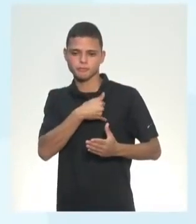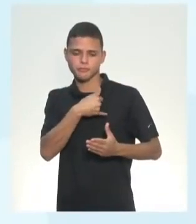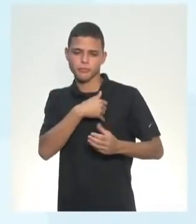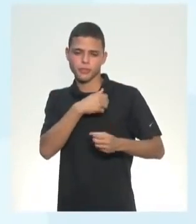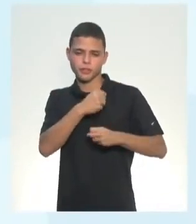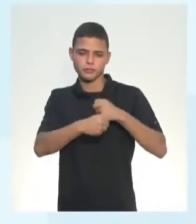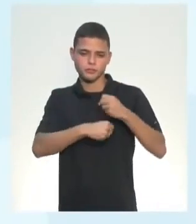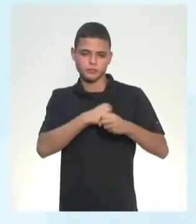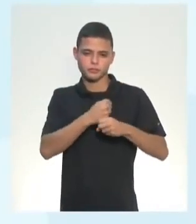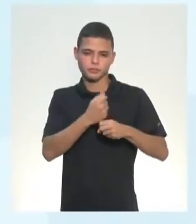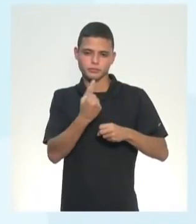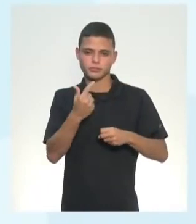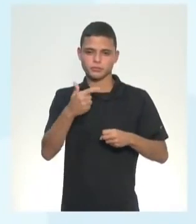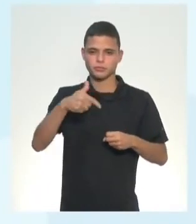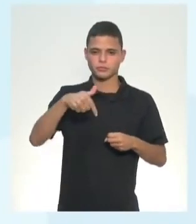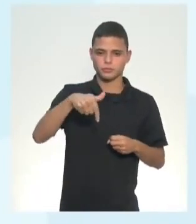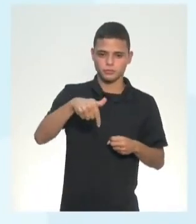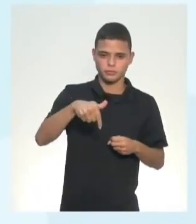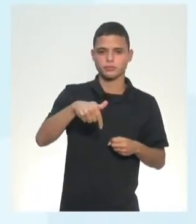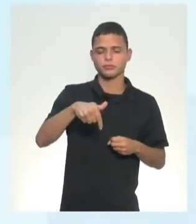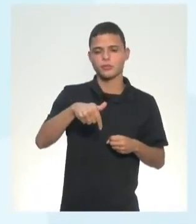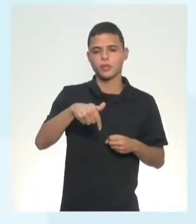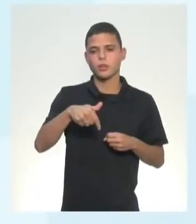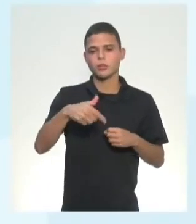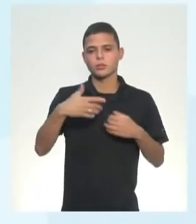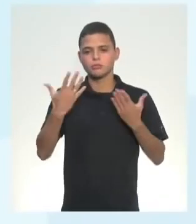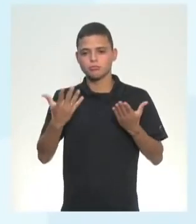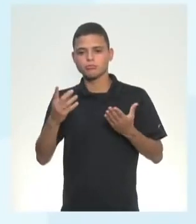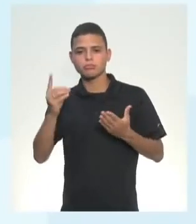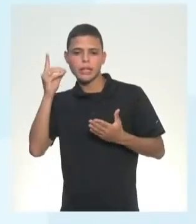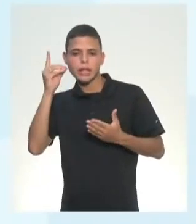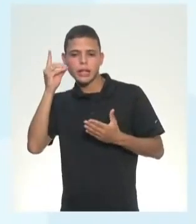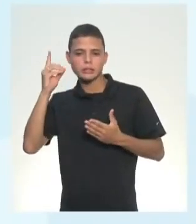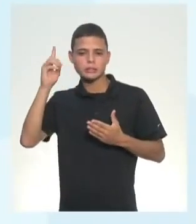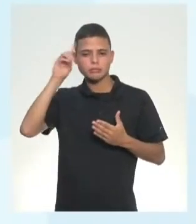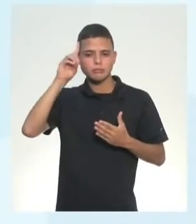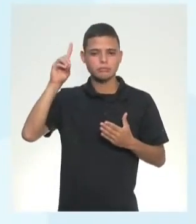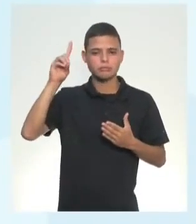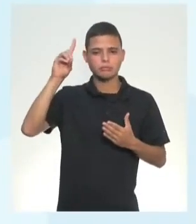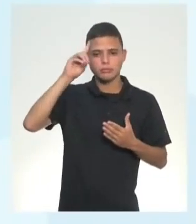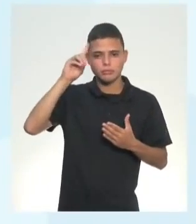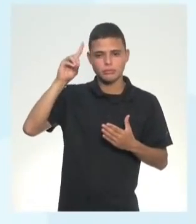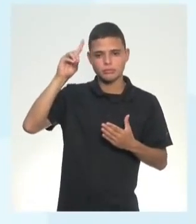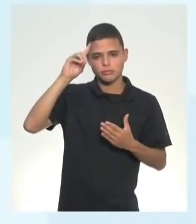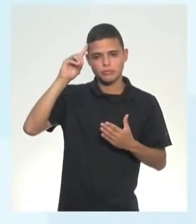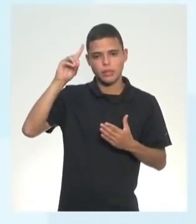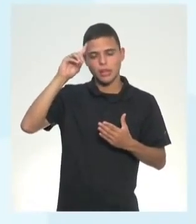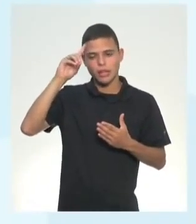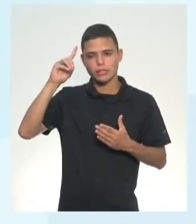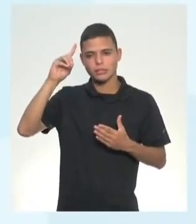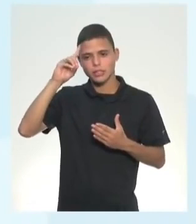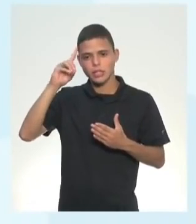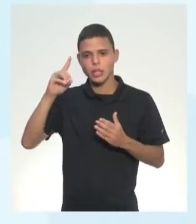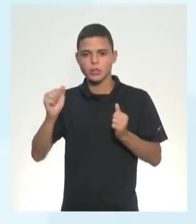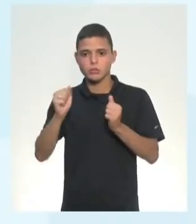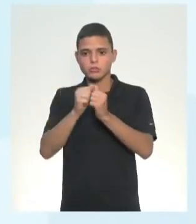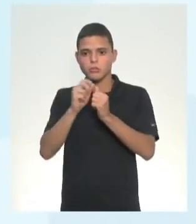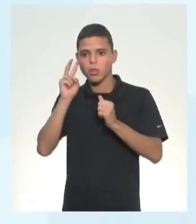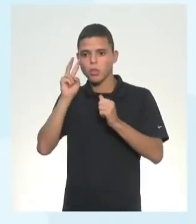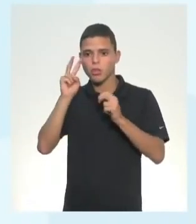Pungia-me com um bolsinho que eu forcejava por trazer a bigode. Os